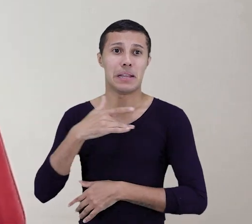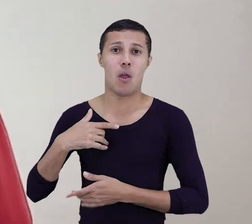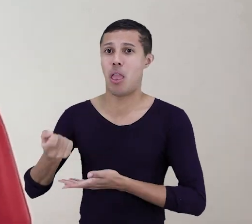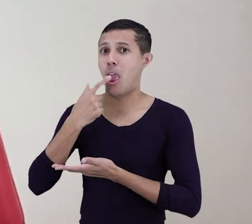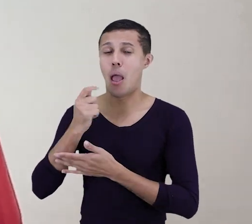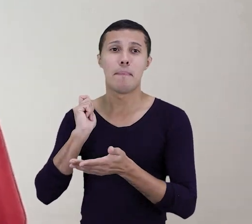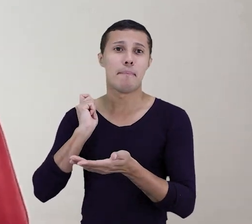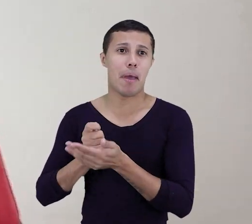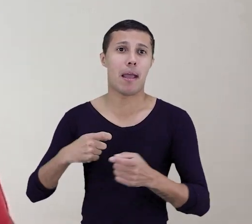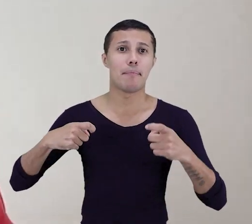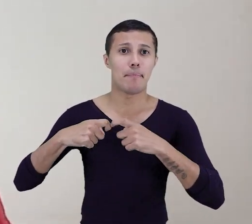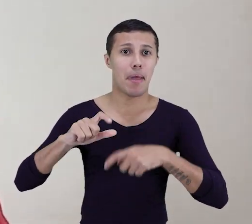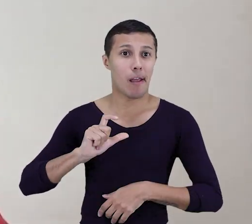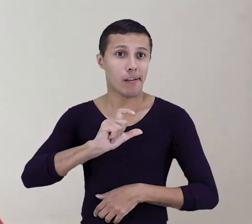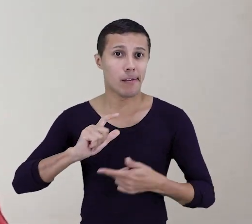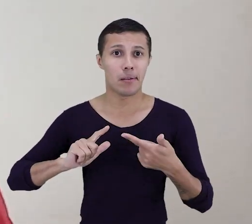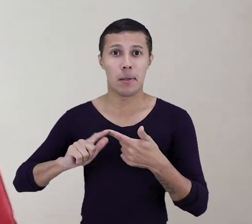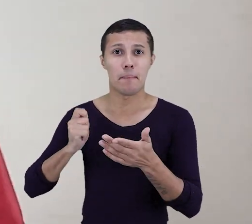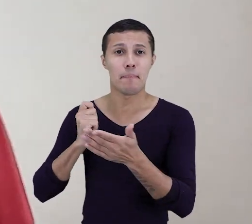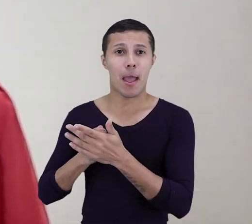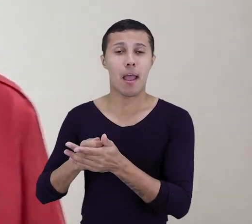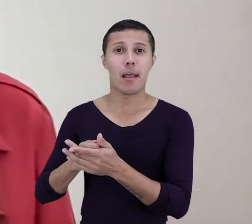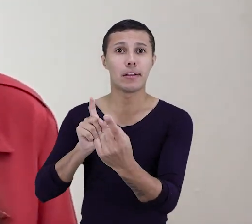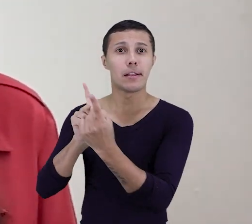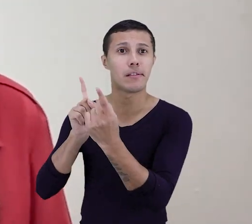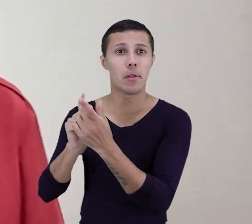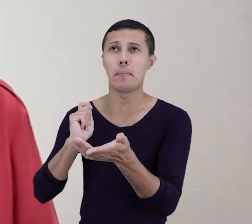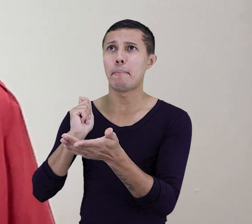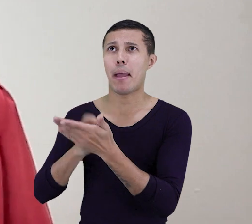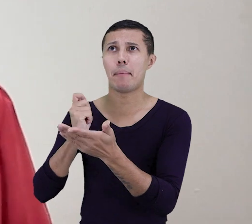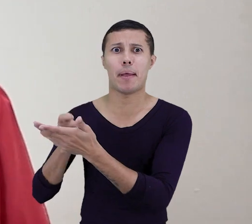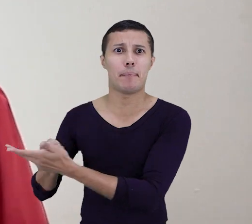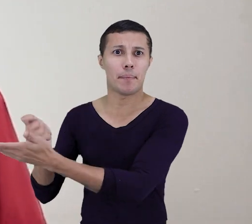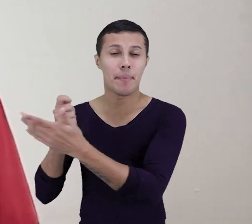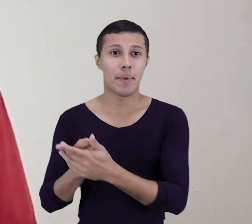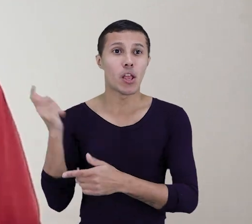plano de saúde, pagando medicamento, pagando consulta, pagando exame, tudo. Se eu consigo diminuir